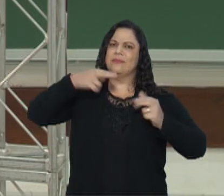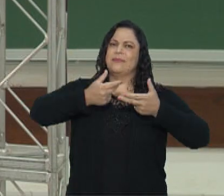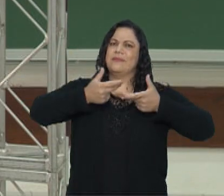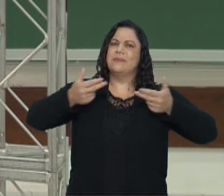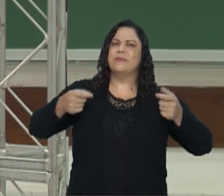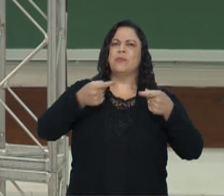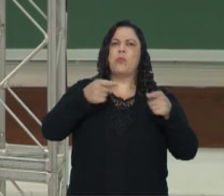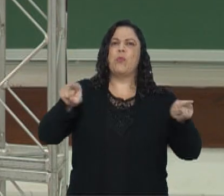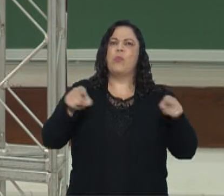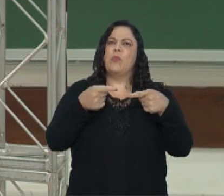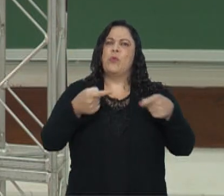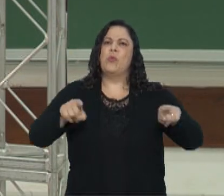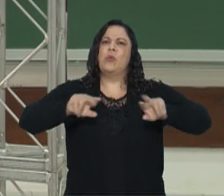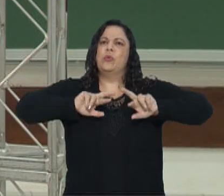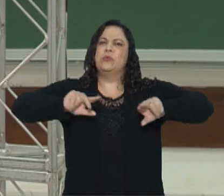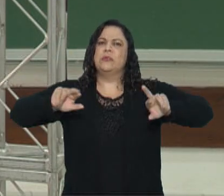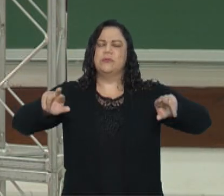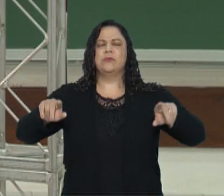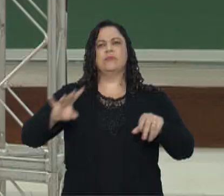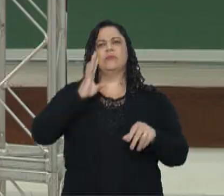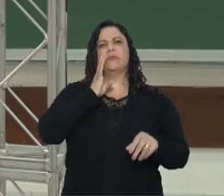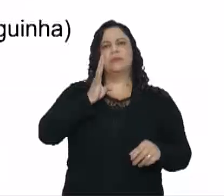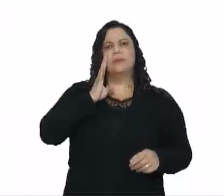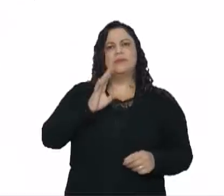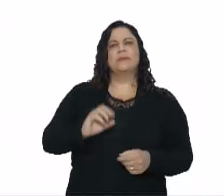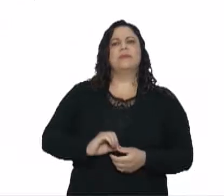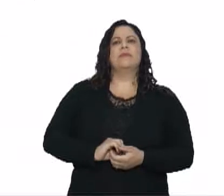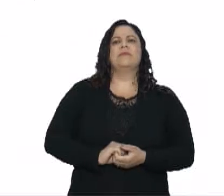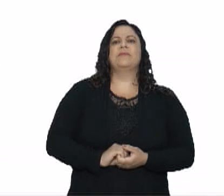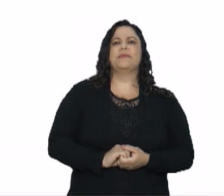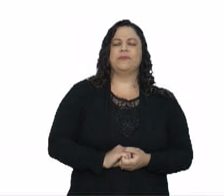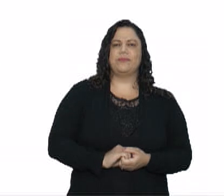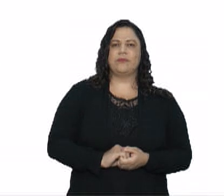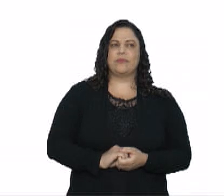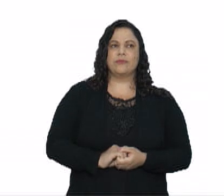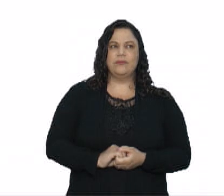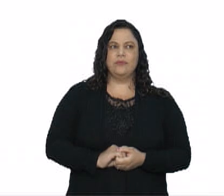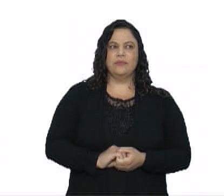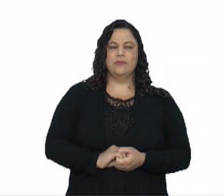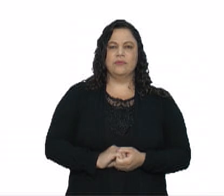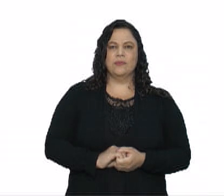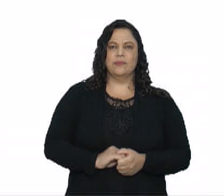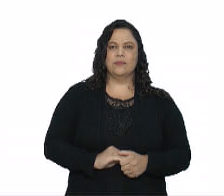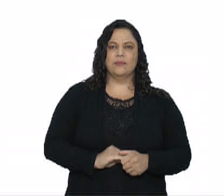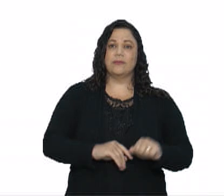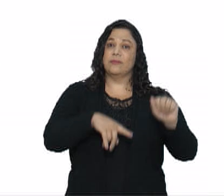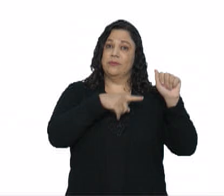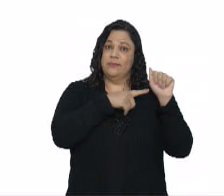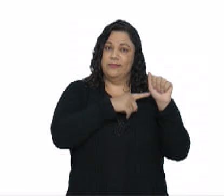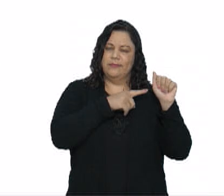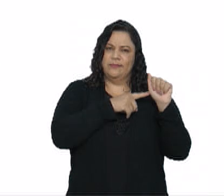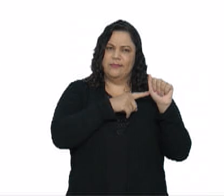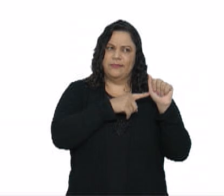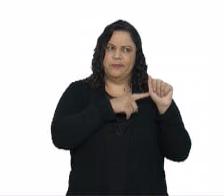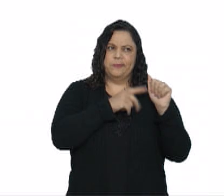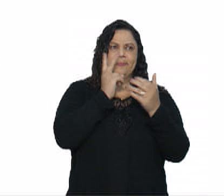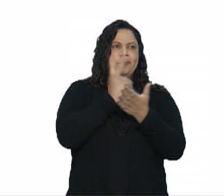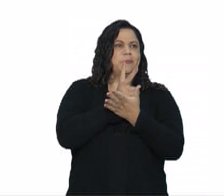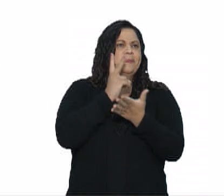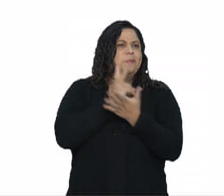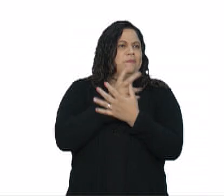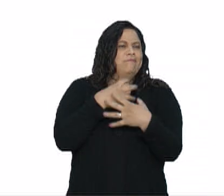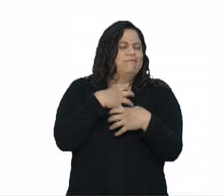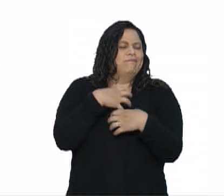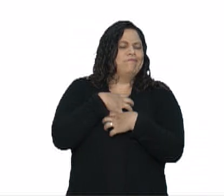da gente. Muito legal ali, né? Então, aqui. Sempre me senti isolado